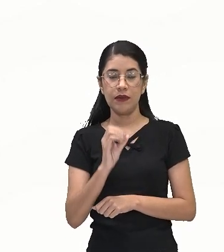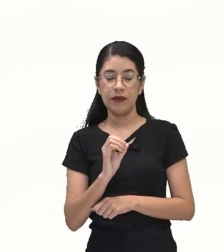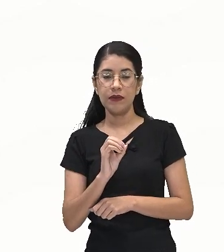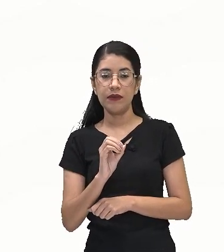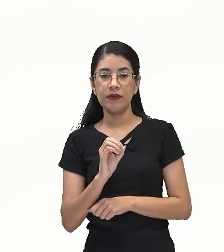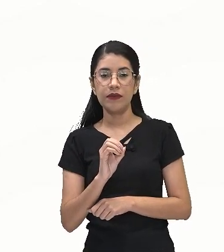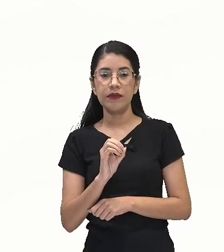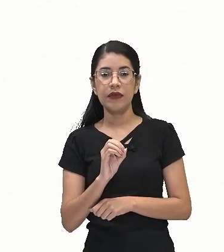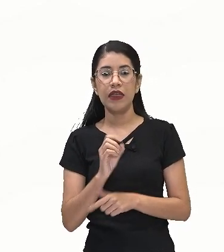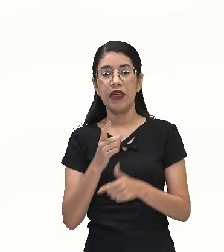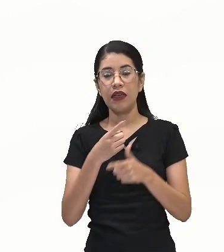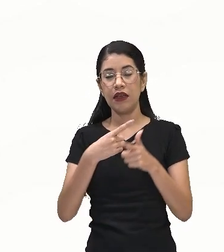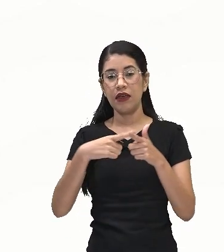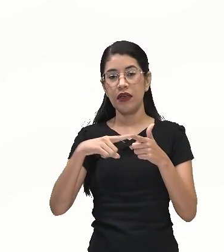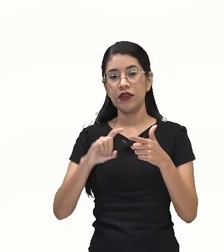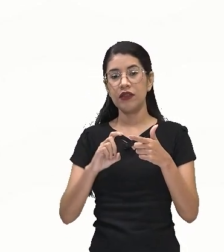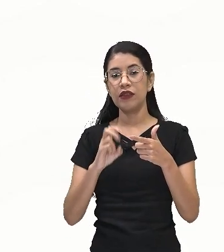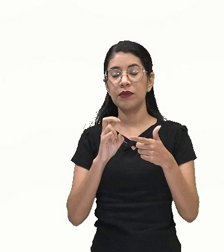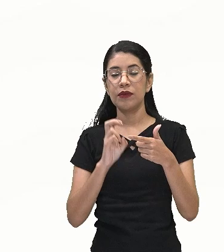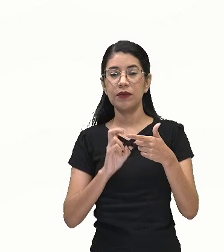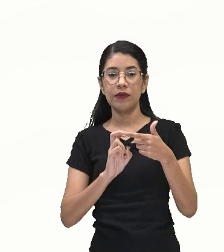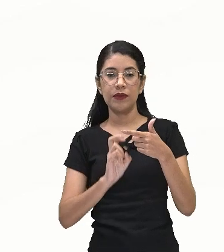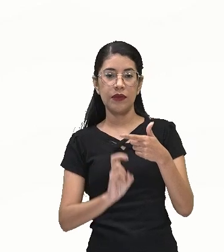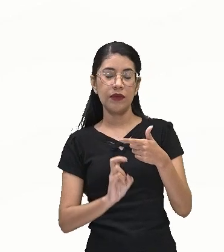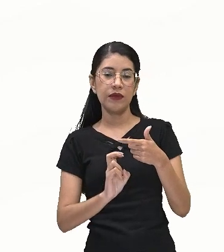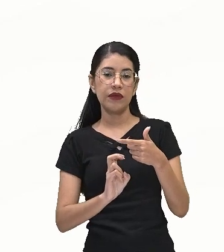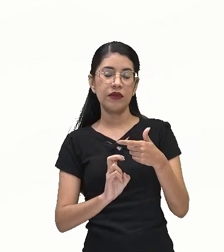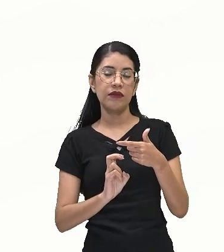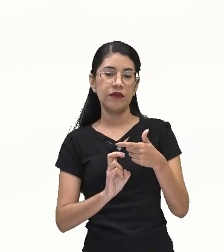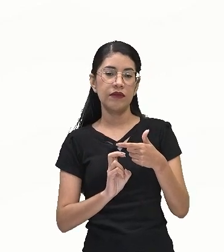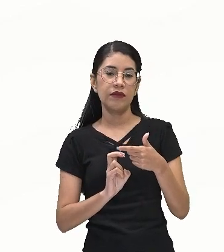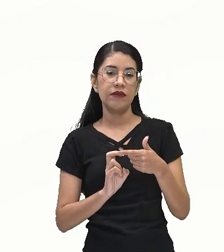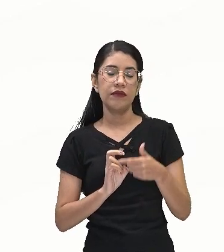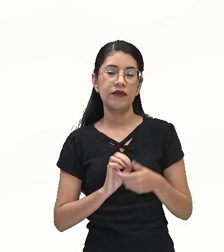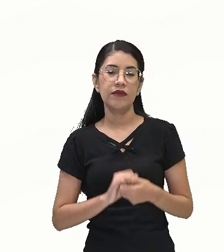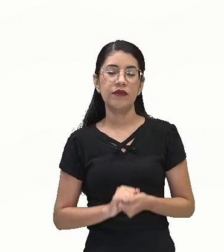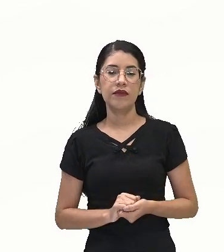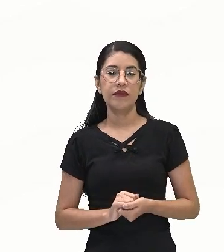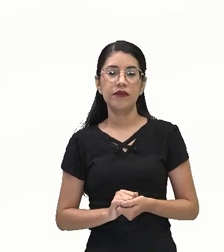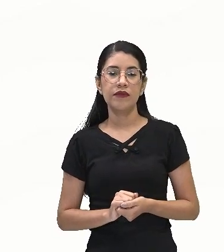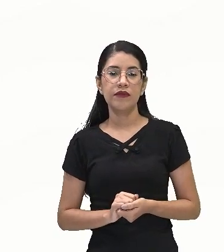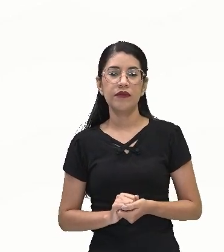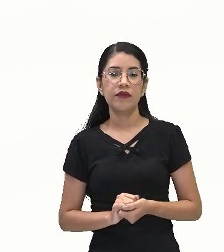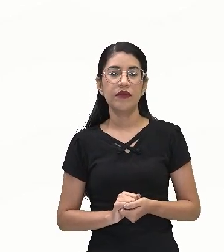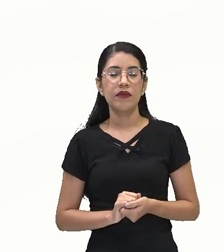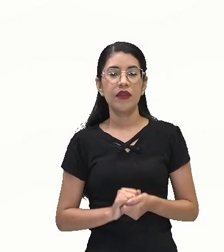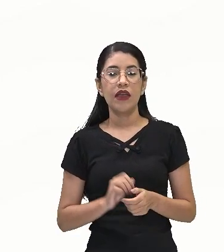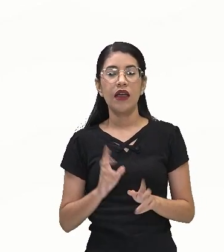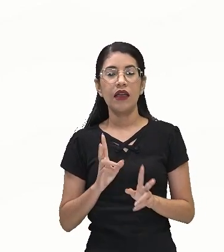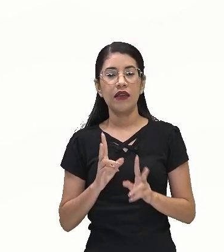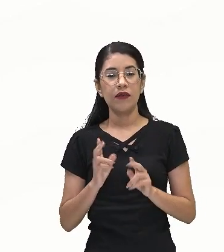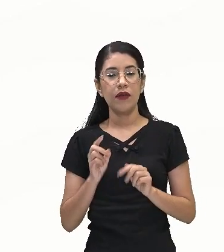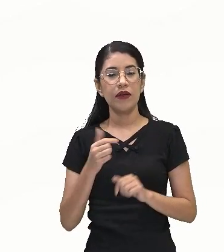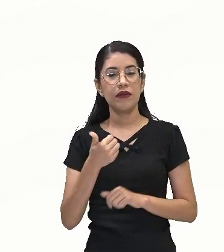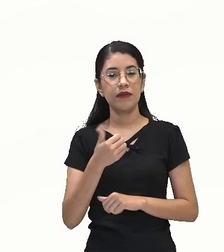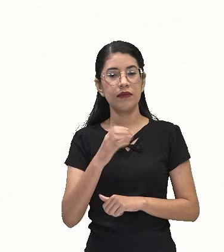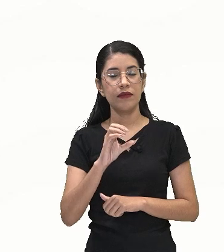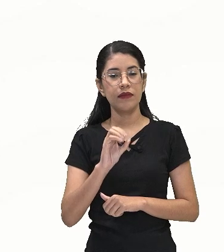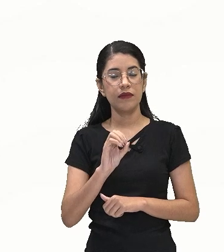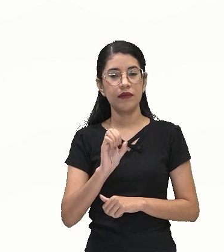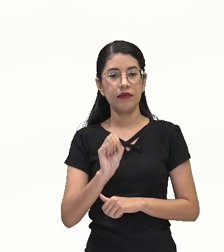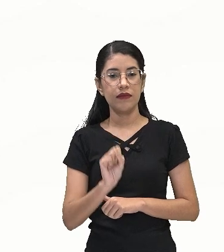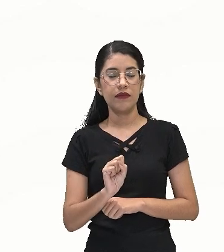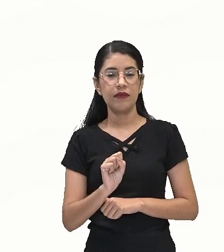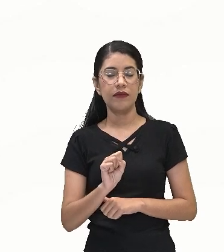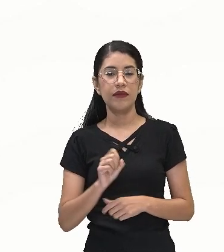graus, se eu dividir pela minha quantidade de ângulos, eu vou ter ali o valor de cada ângulo. Então, eu